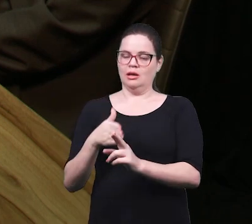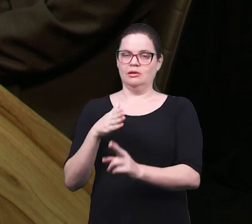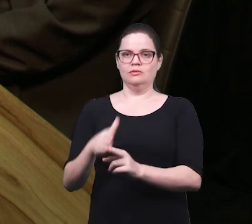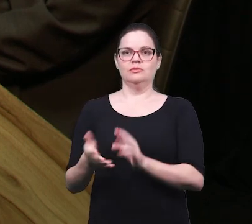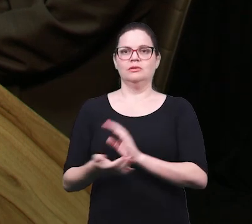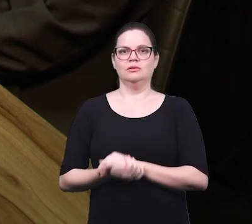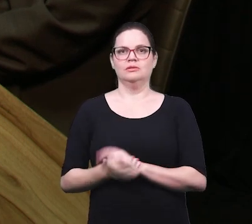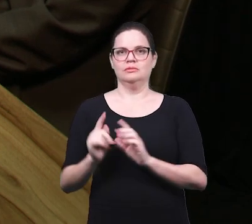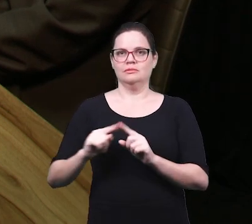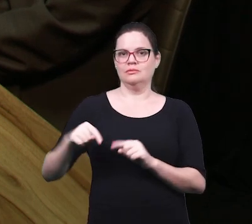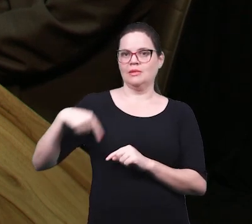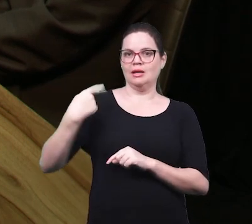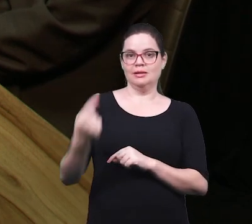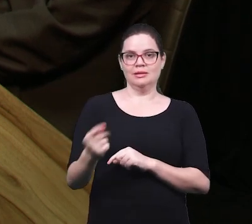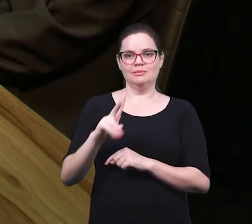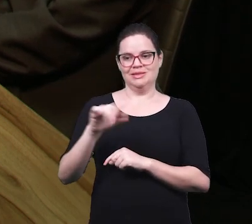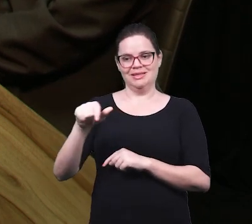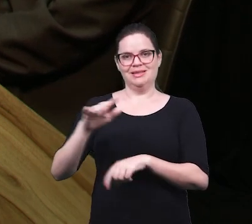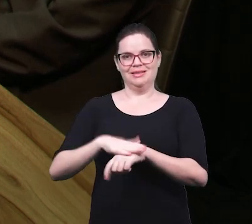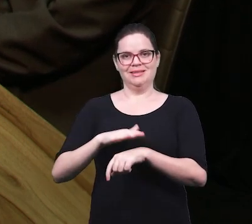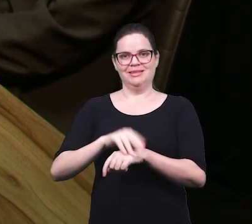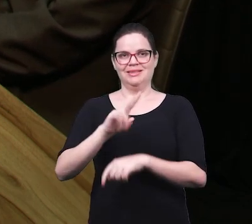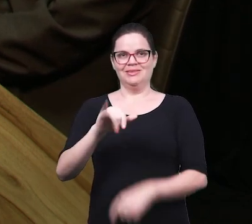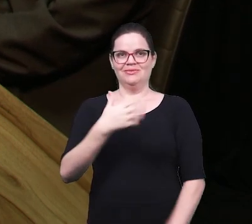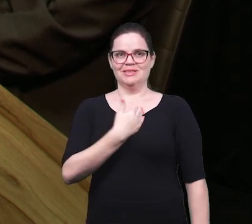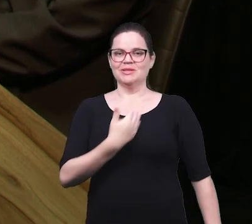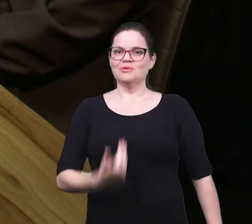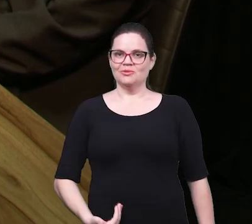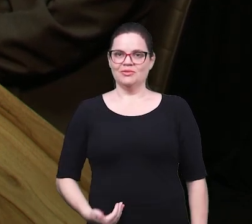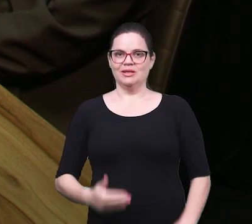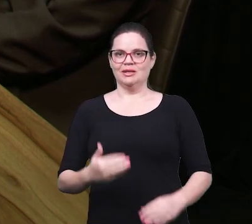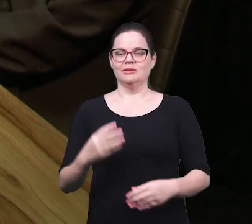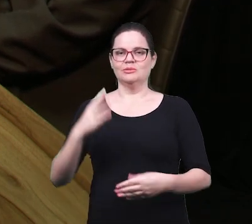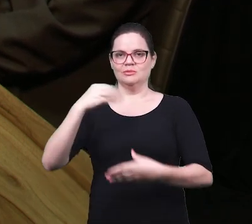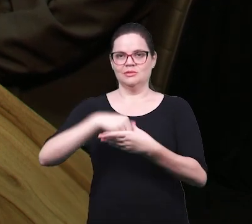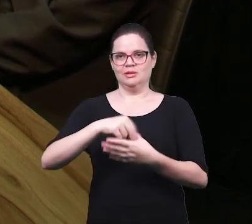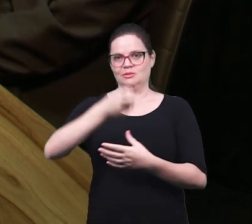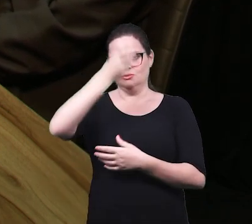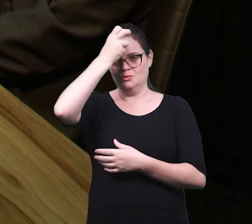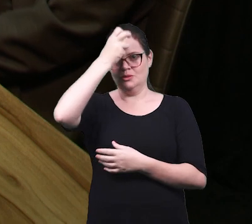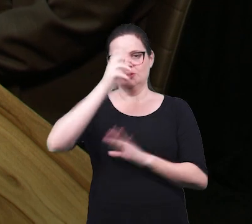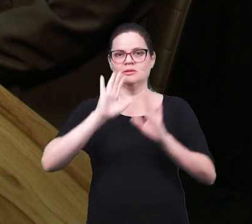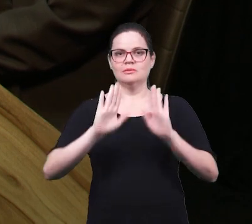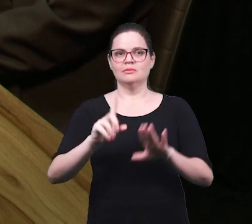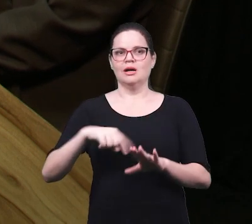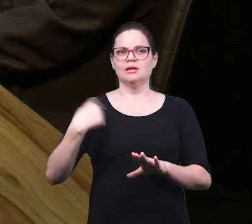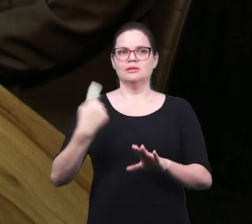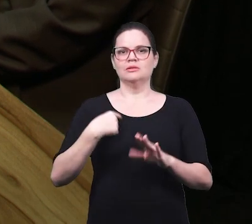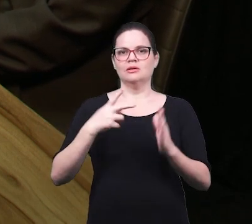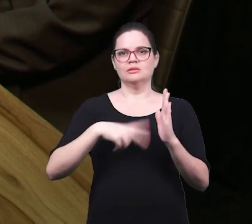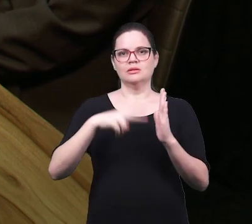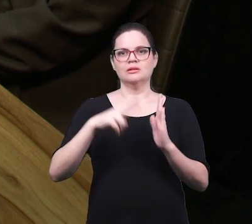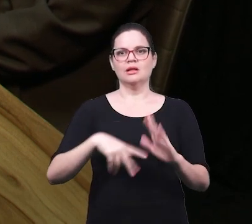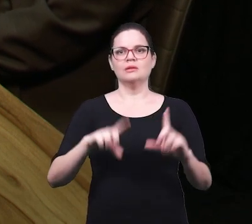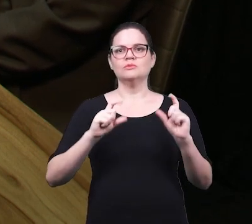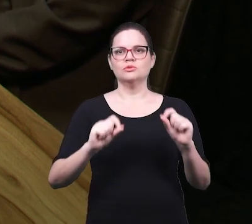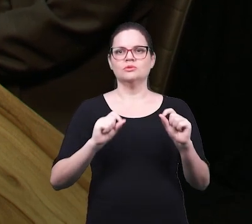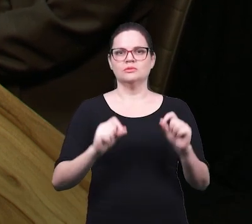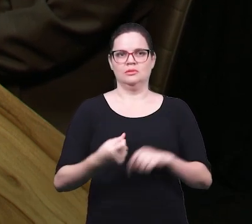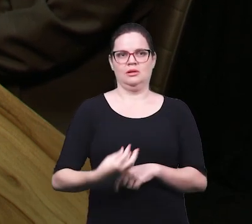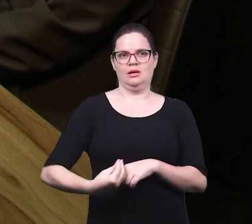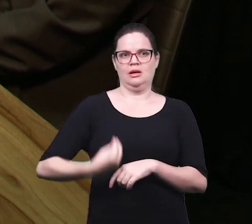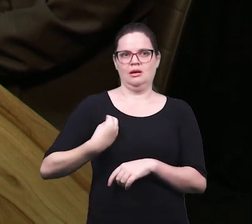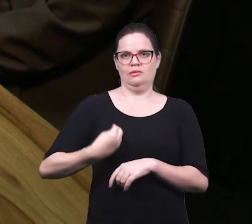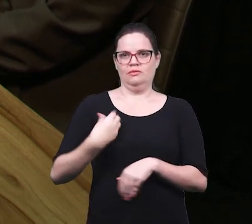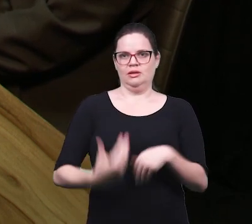autoridade no Egito. Sim, sim. E mais à frente vai se tornar um governador do Egito. Isso. Só que nós vemos que a